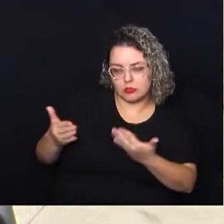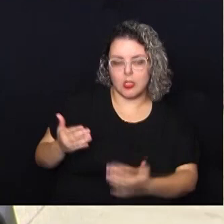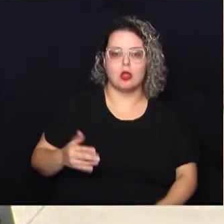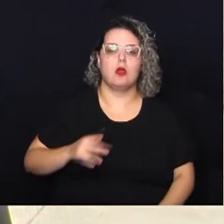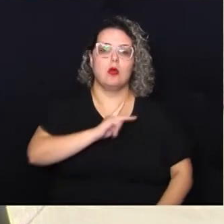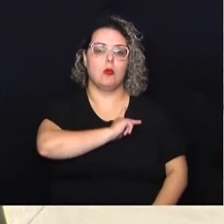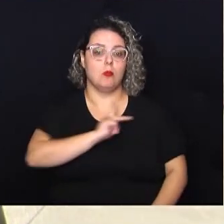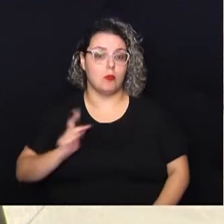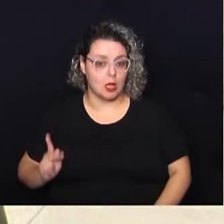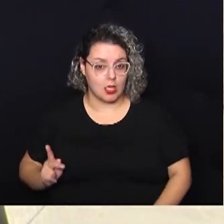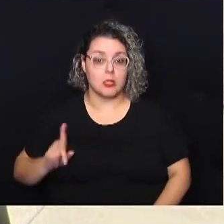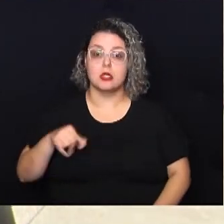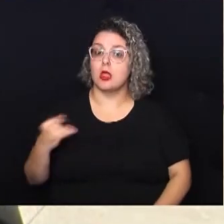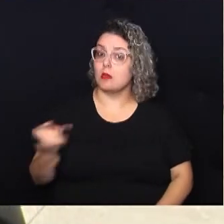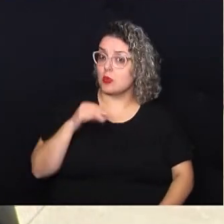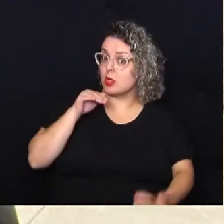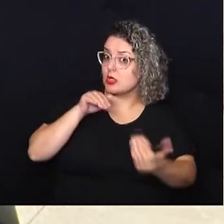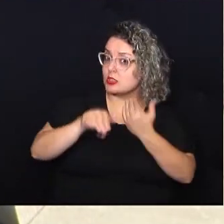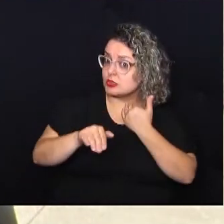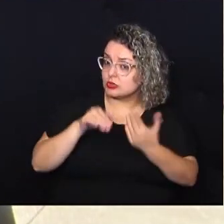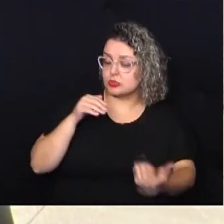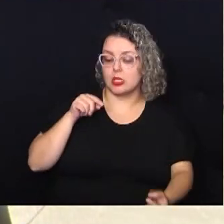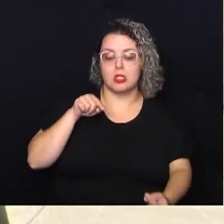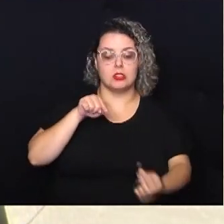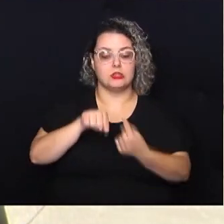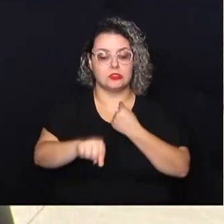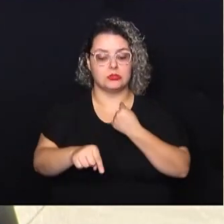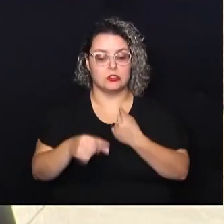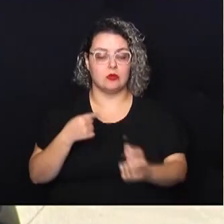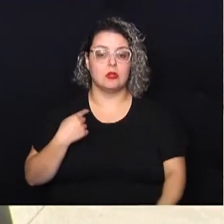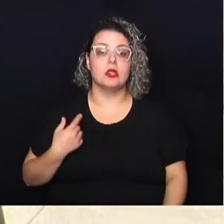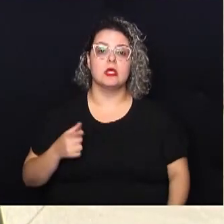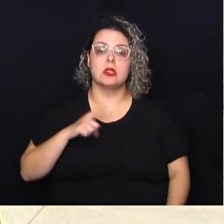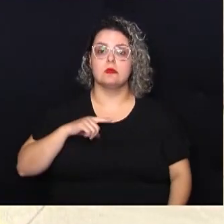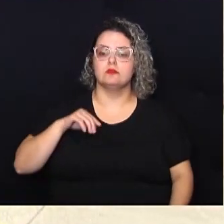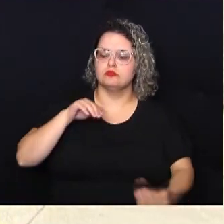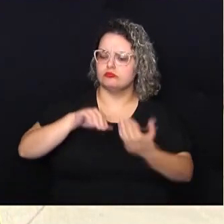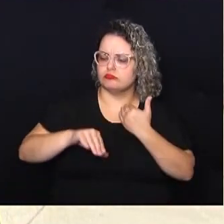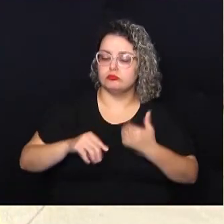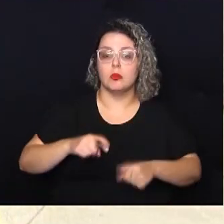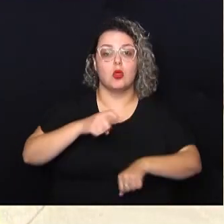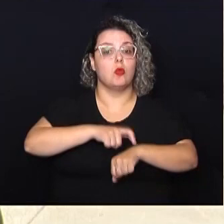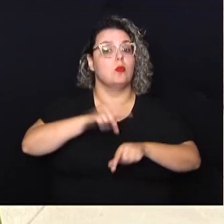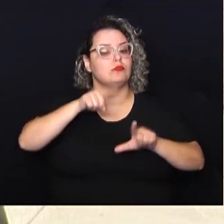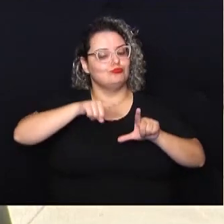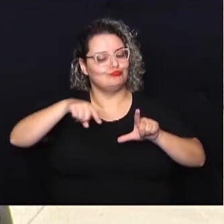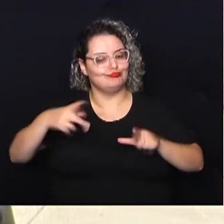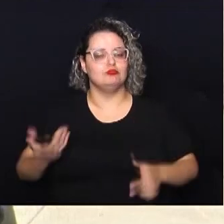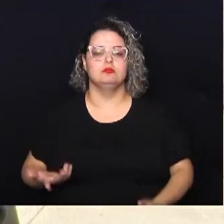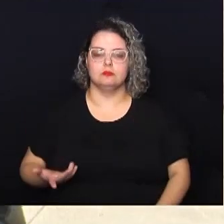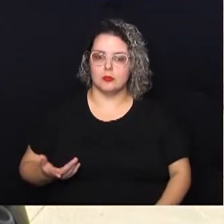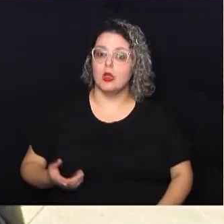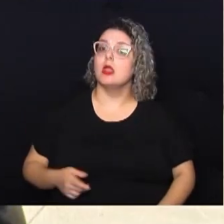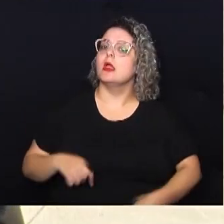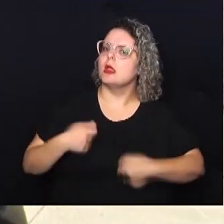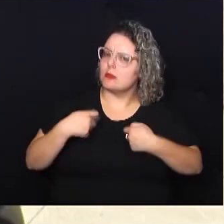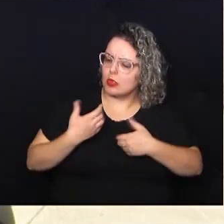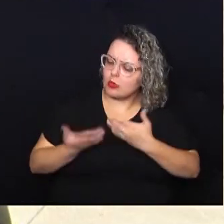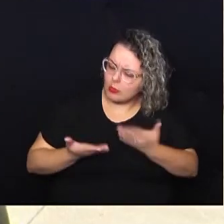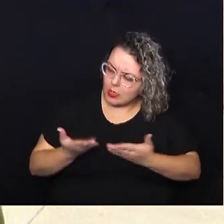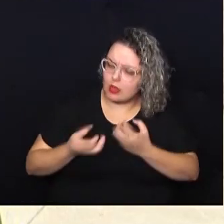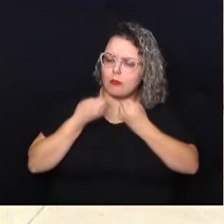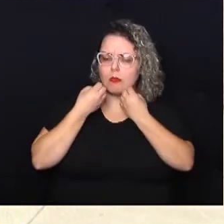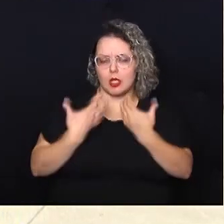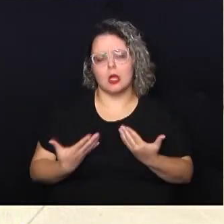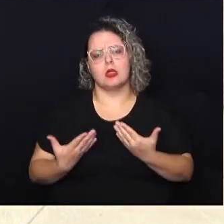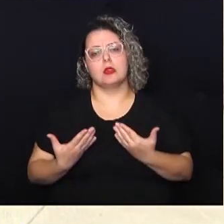muito importante, essa avenida ela tem um trânsito muito intenso, principalmente em horário de pico, e tem que ser muito bem cuidada. E